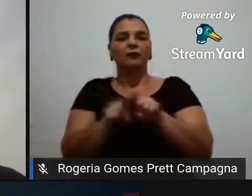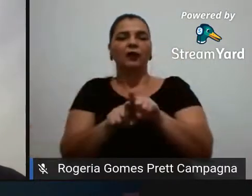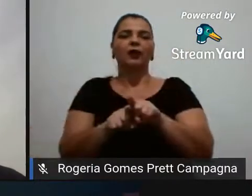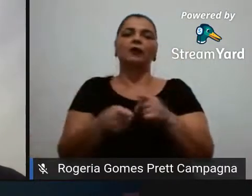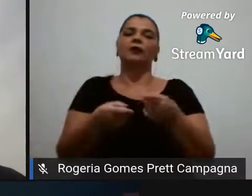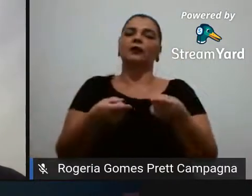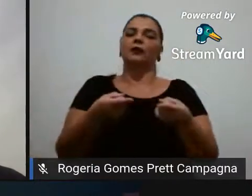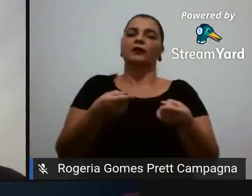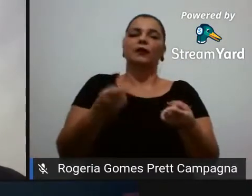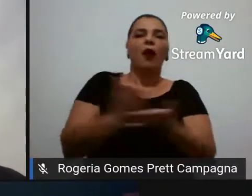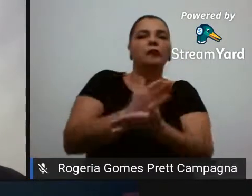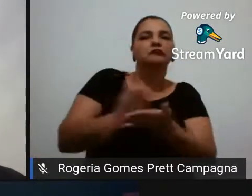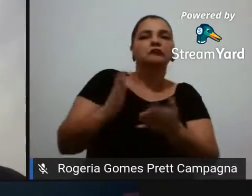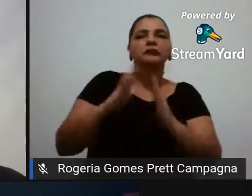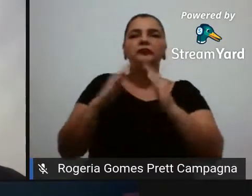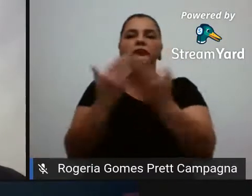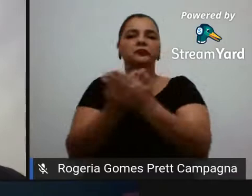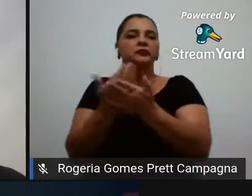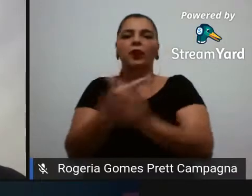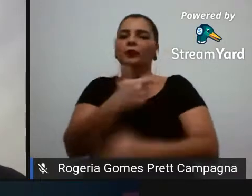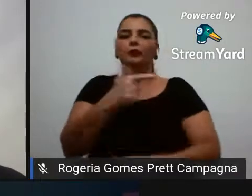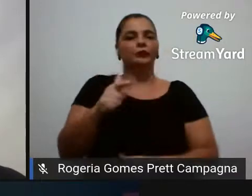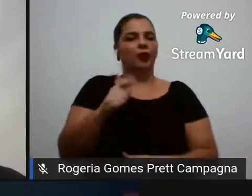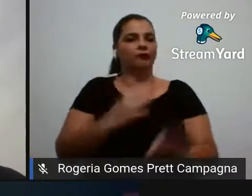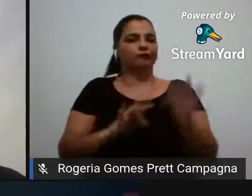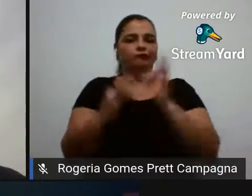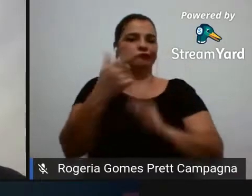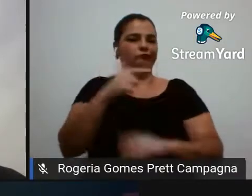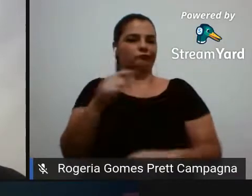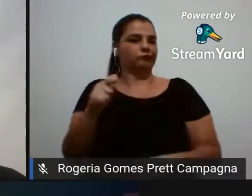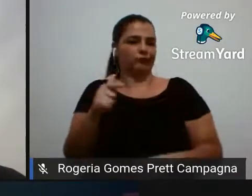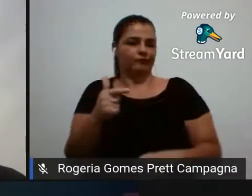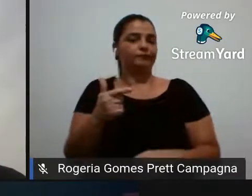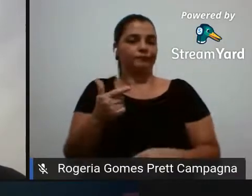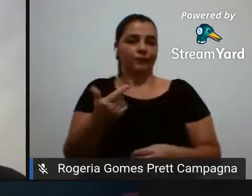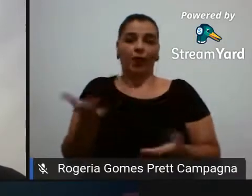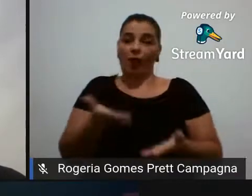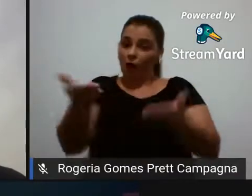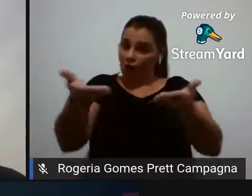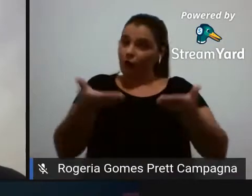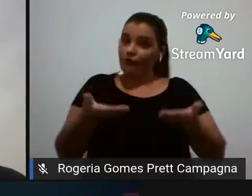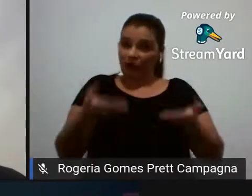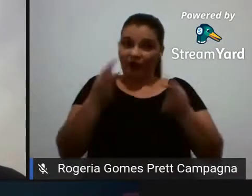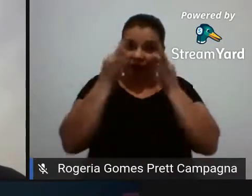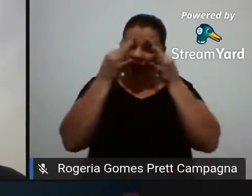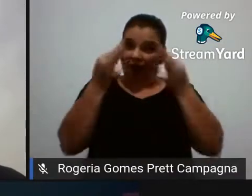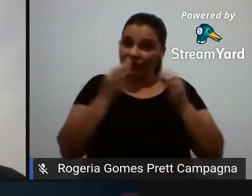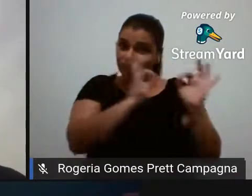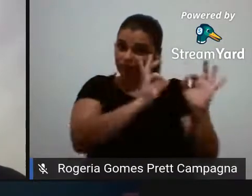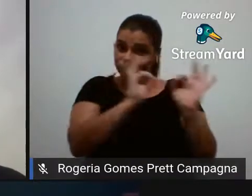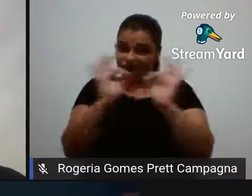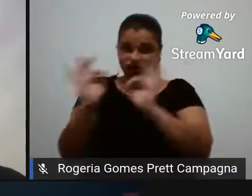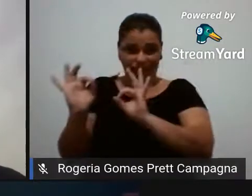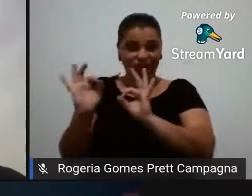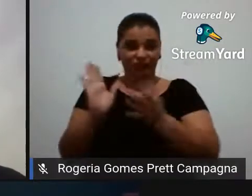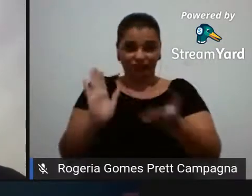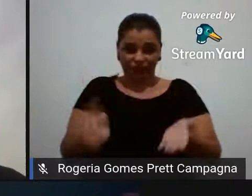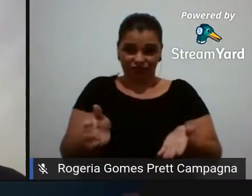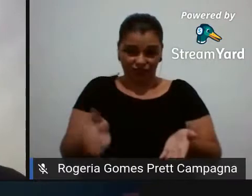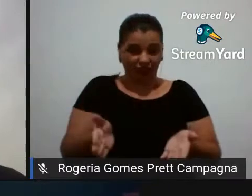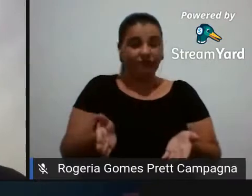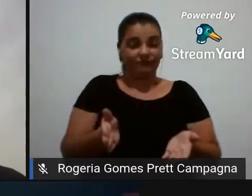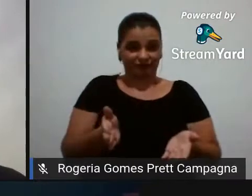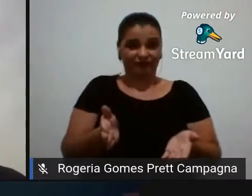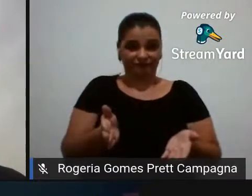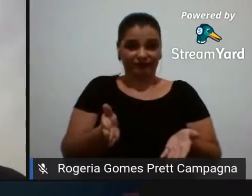que, por diversas razões, como eu disse, não estão. Então, todo mundo muito convidado para ficar ligado aqui nessa próxima hora e já